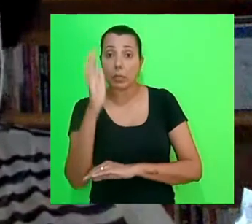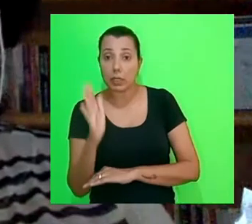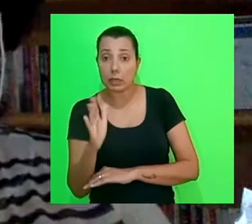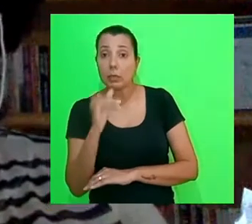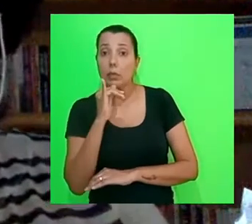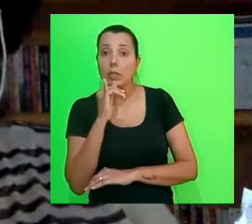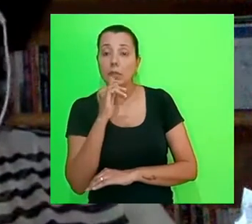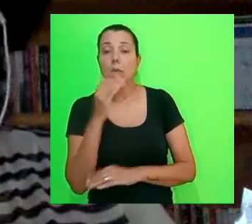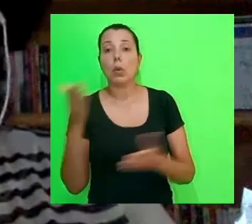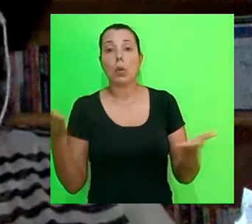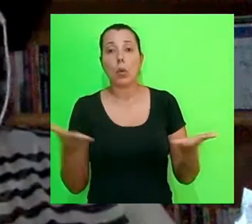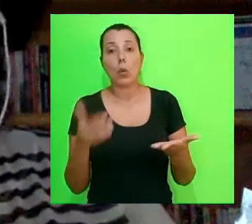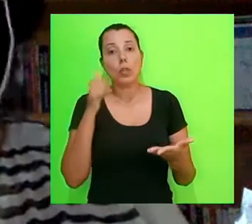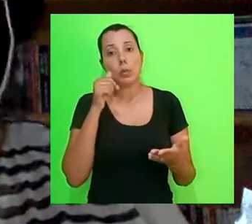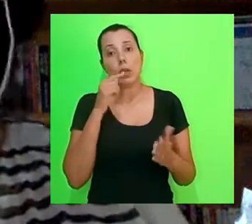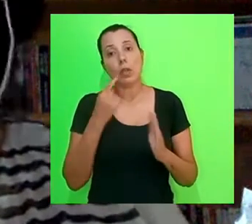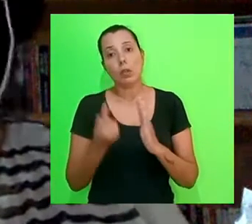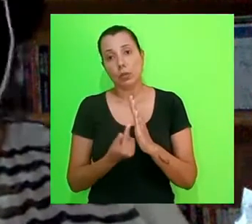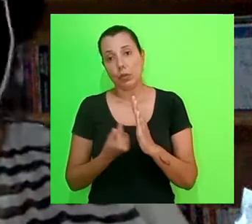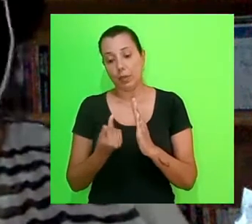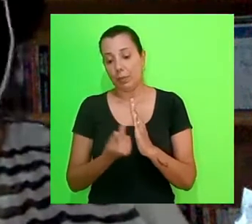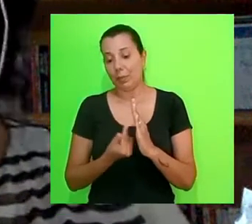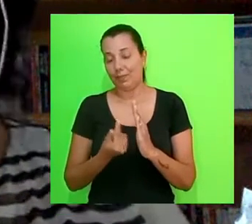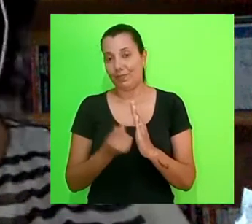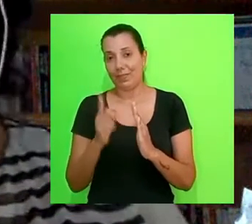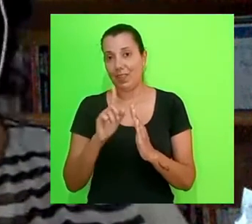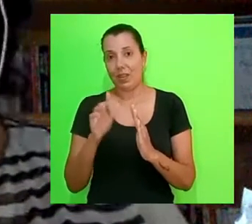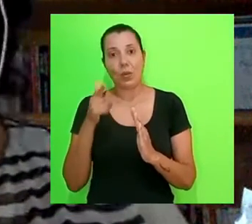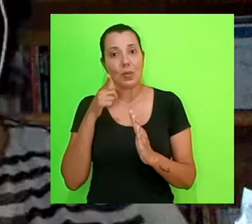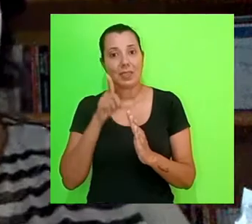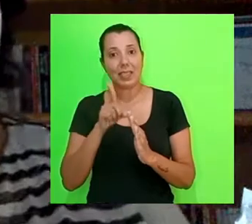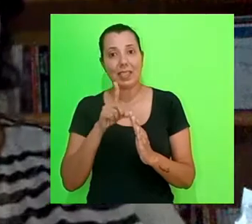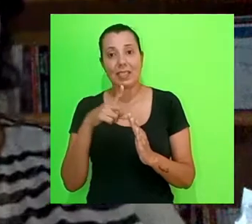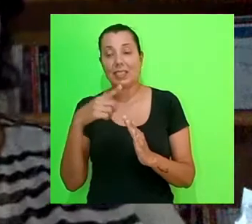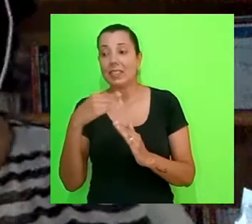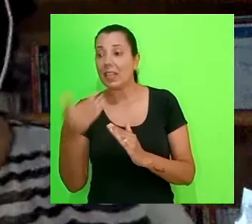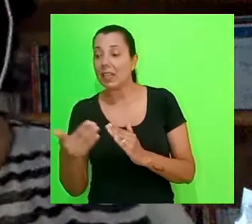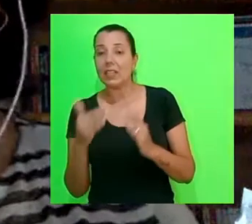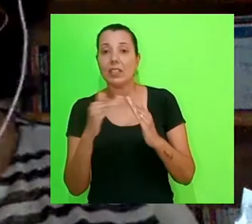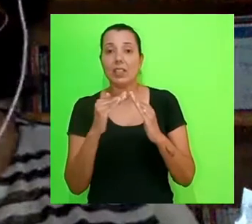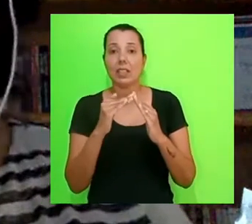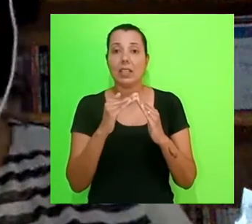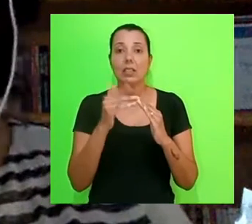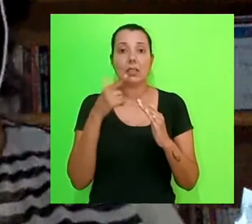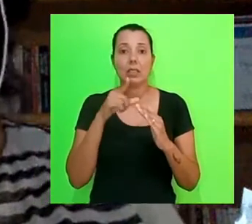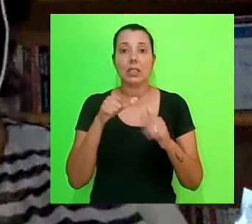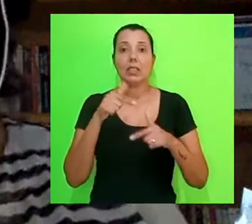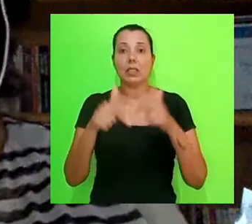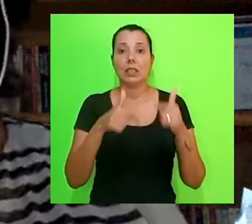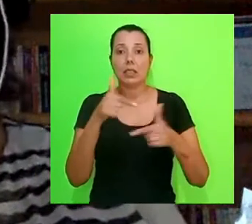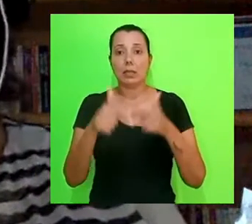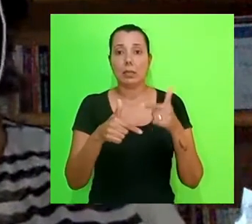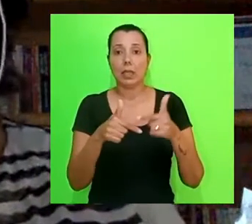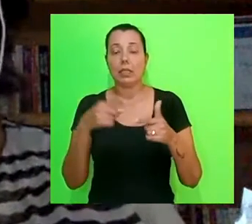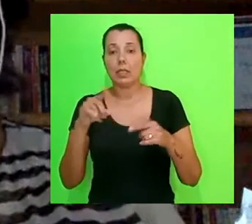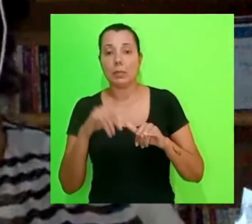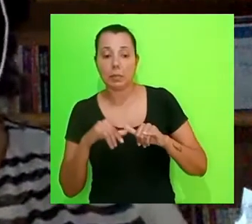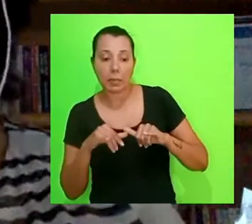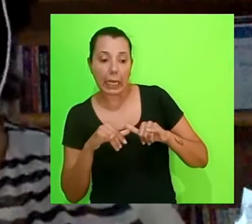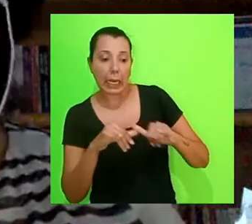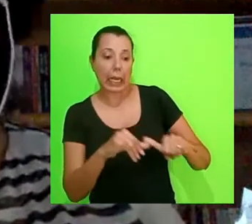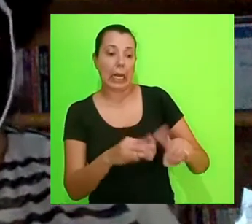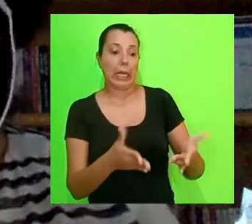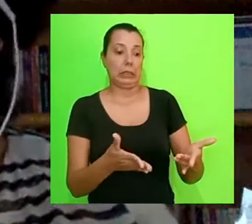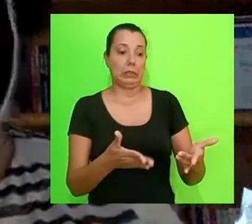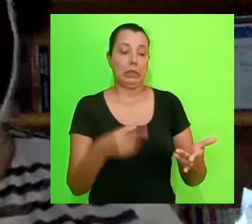circulação. Então é importante, por exemplo, que se crie estratégias para que a mulher, naqueles espaços, tenha as